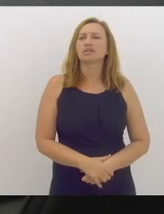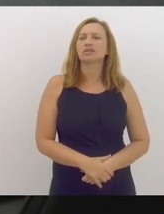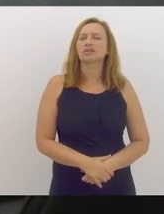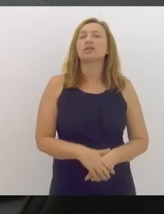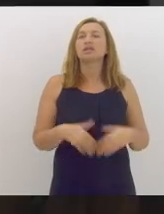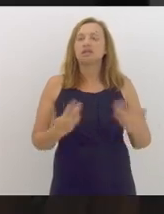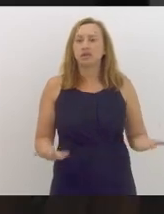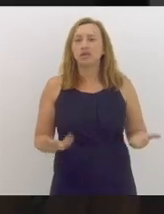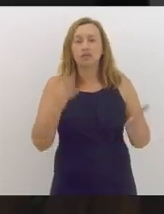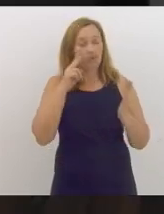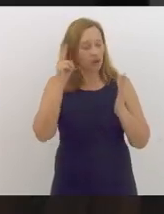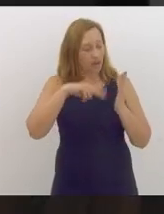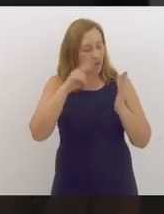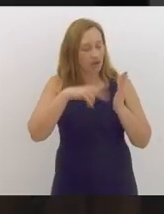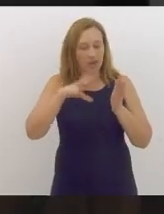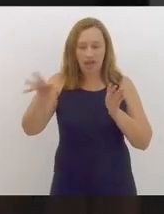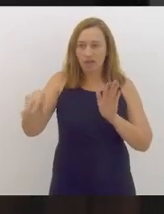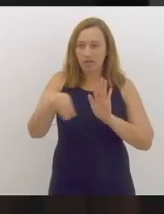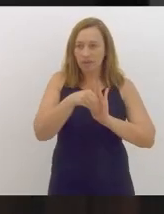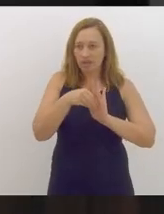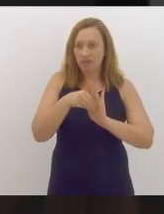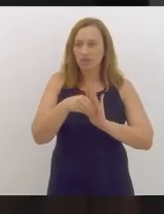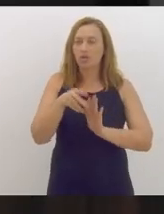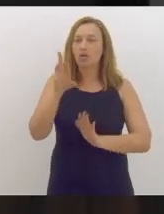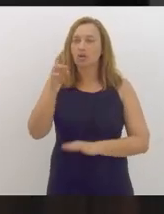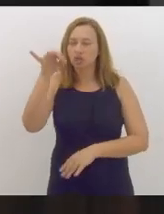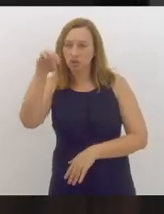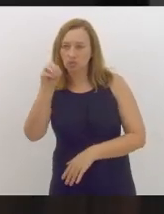Então, deixa eu ler a ementa aqui, Rodrigo.